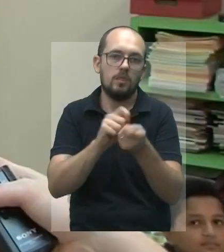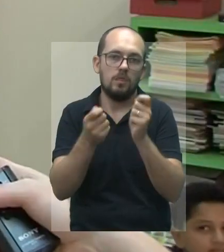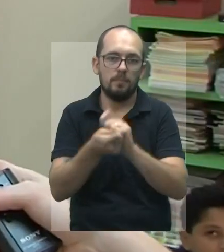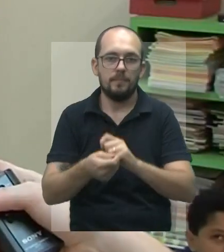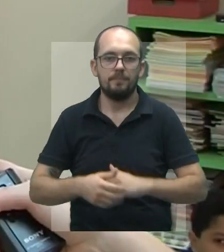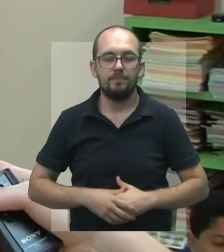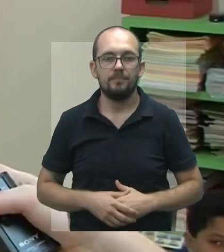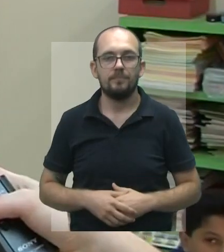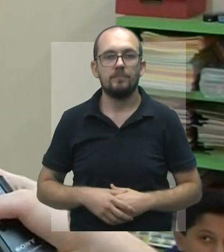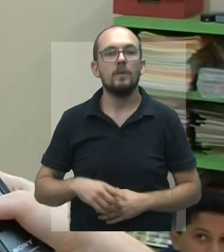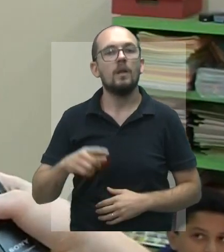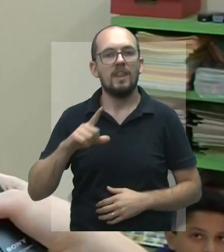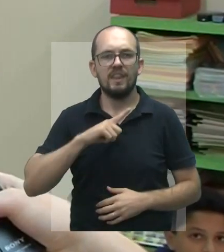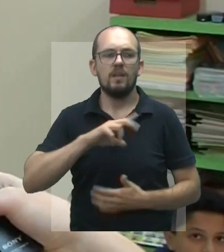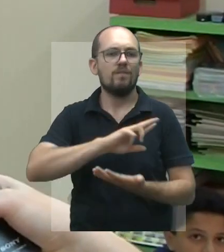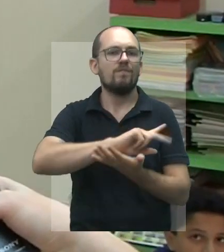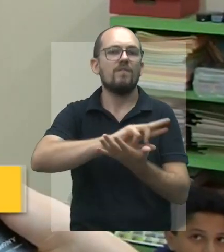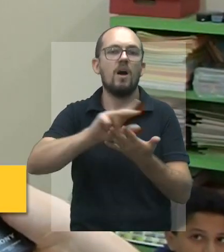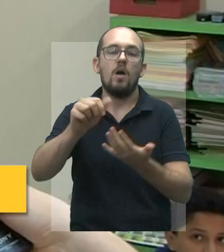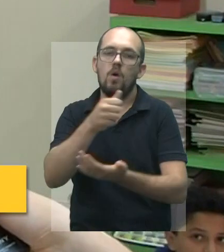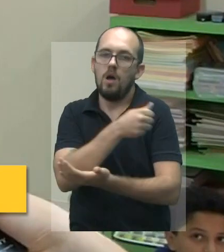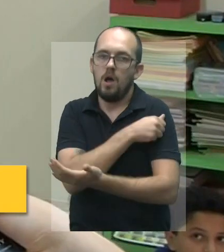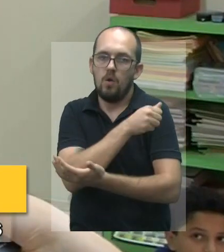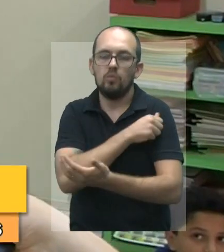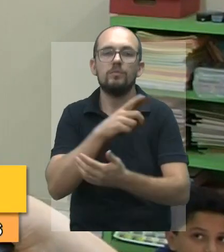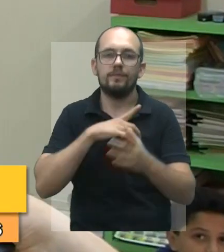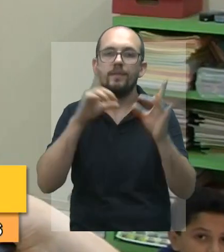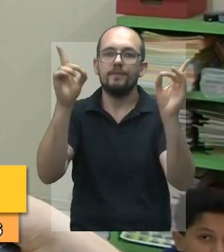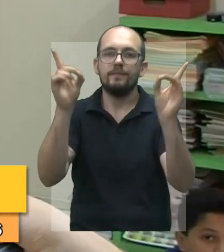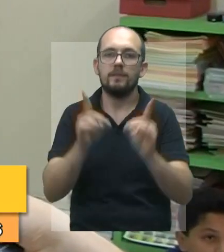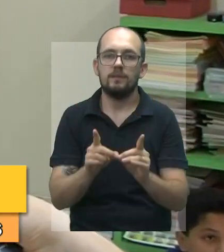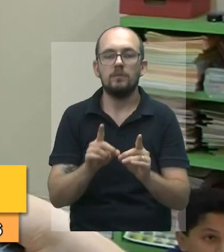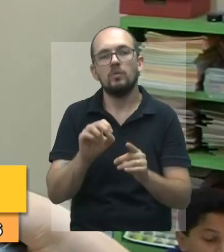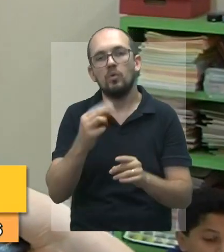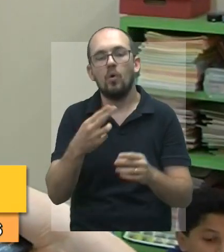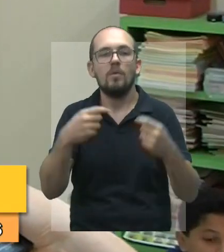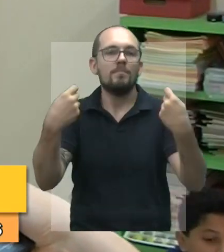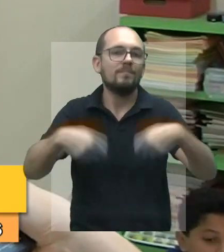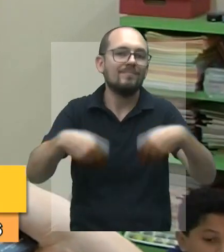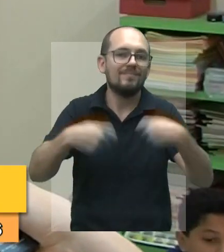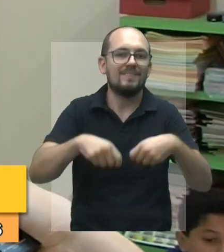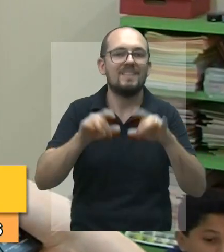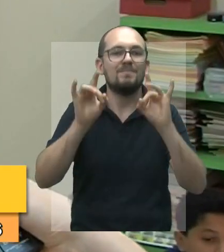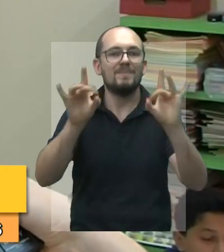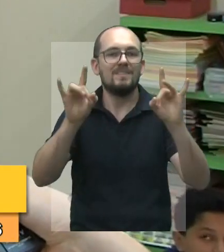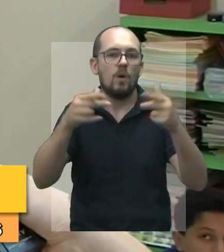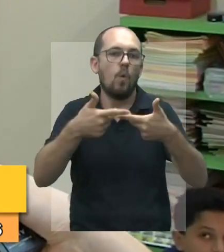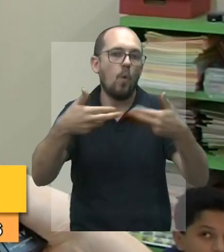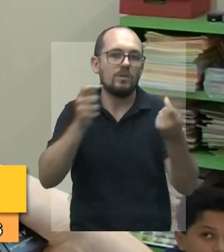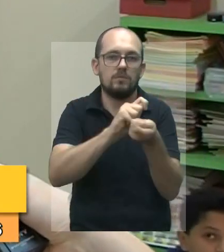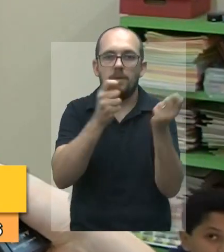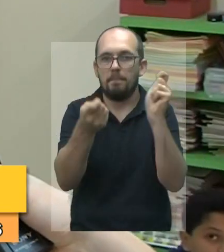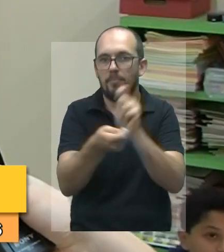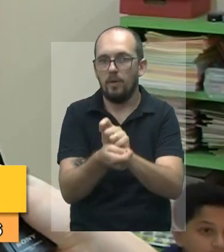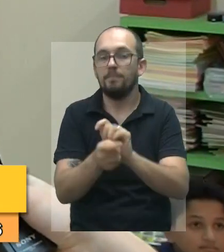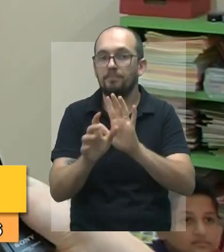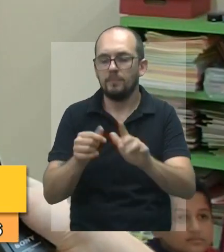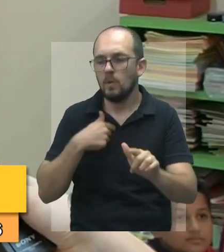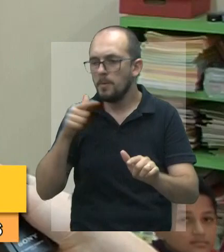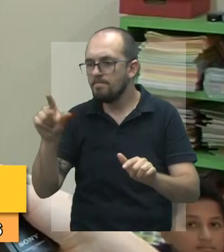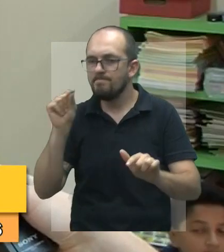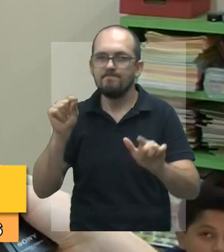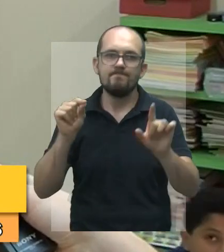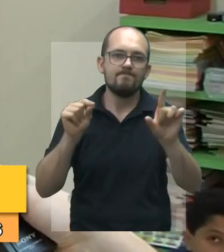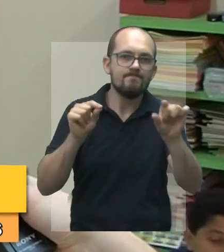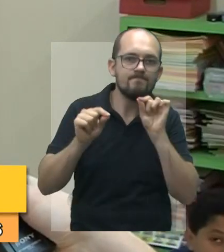Nós temos diversos alunos que apresentam necessidades educacionais especiais. Dentre eles, selecionamos alguns